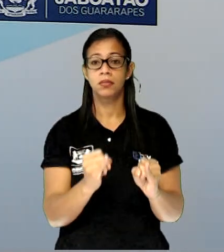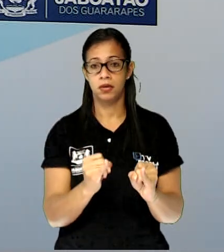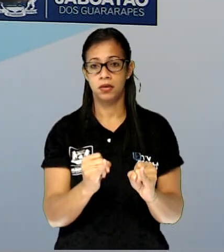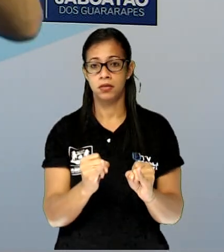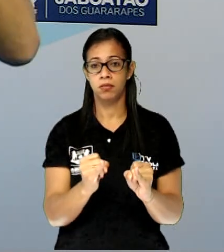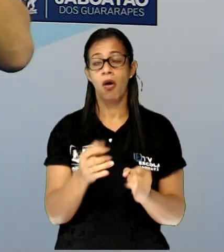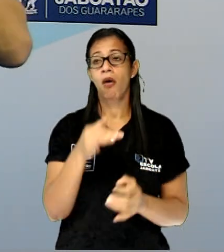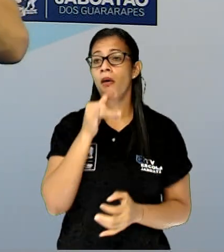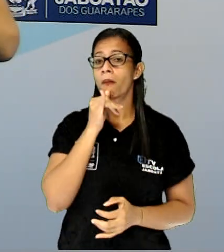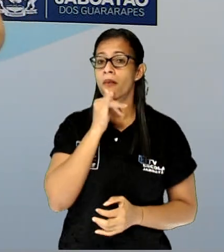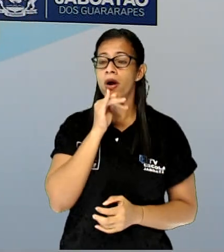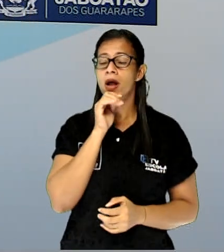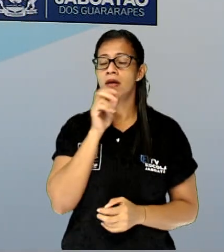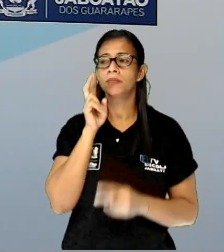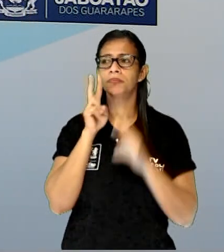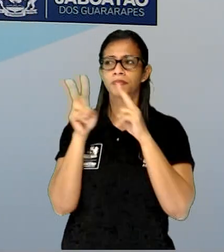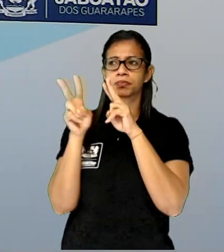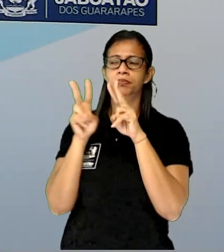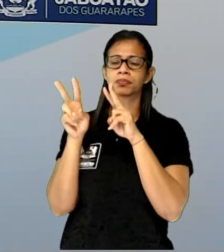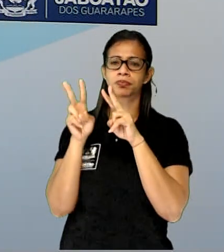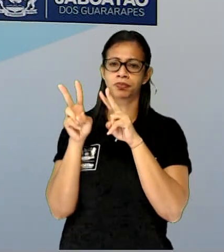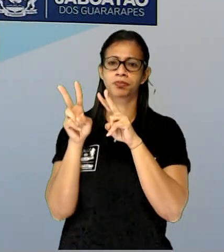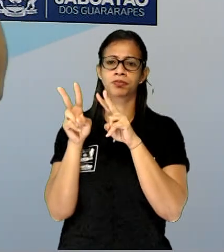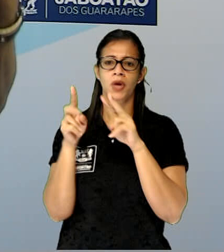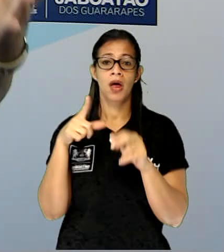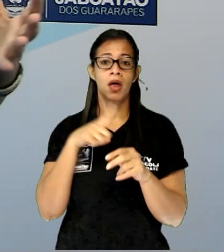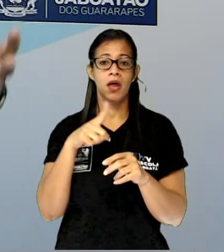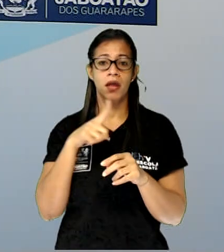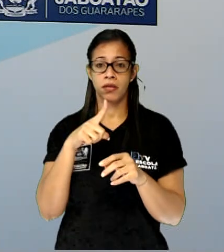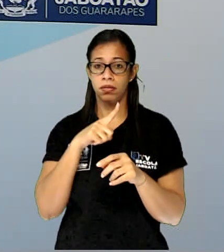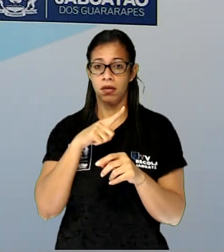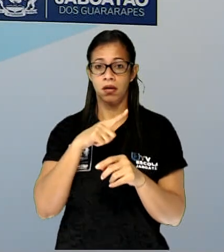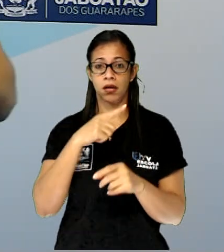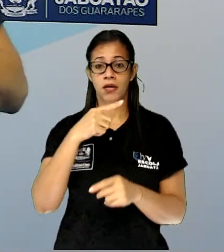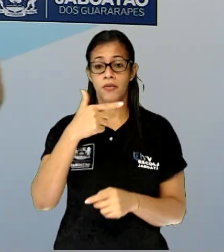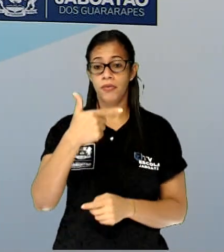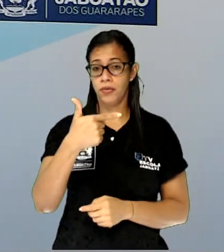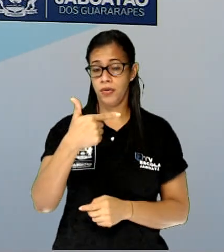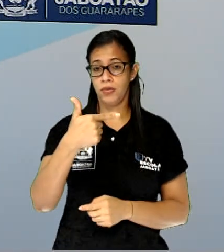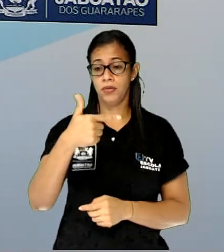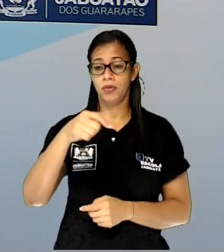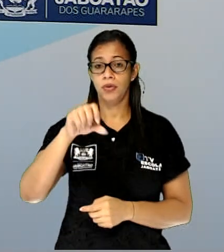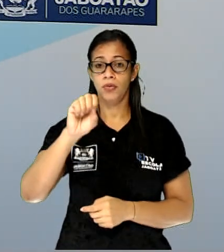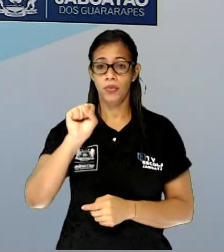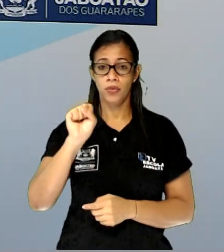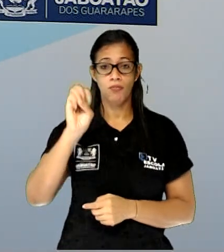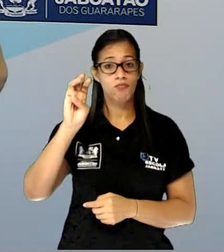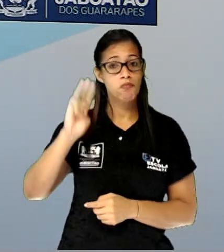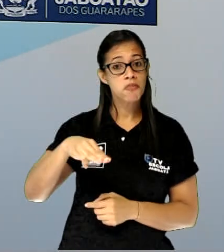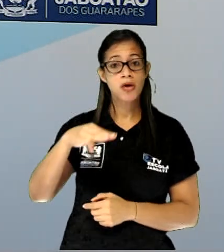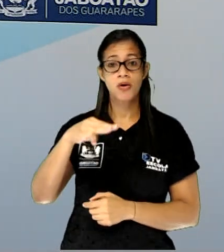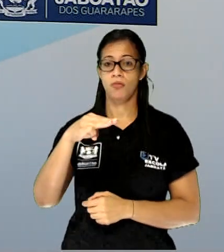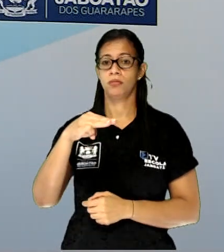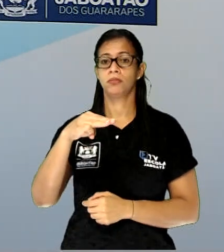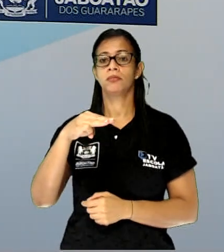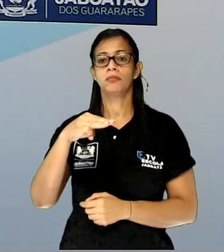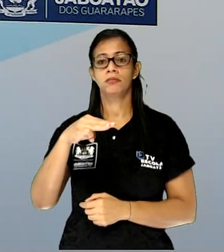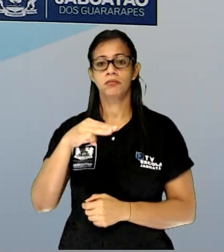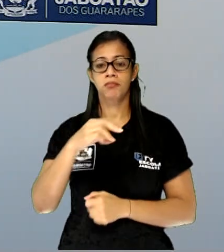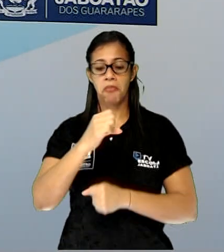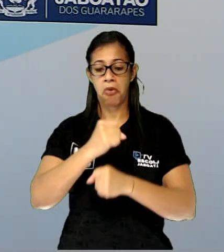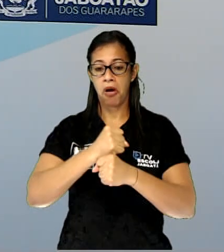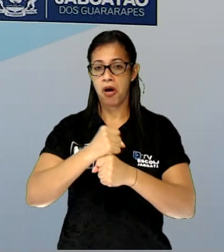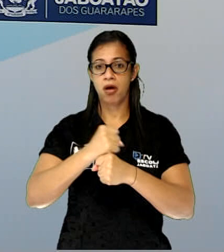estatueta, por exemplo, ela tem cerca de 28 mil anos antes de Cristo. Então, quando